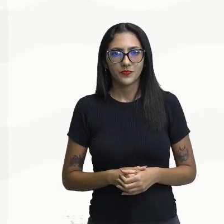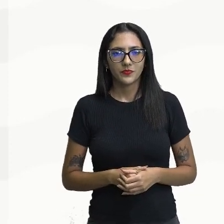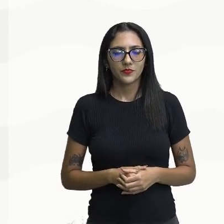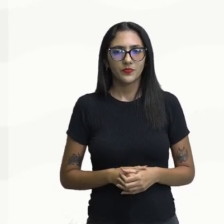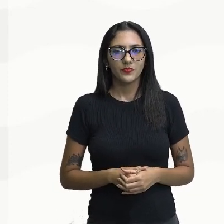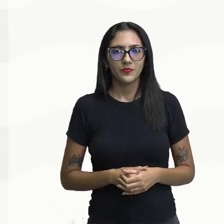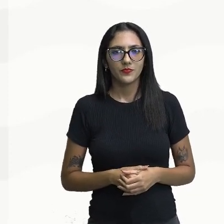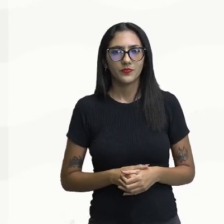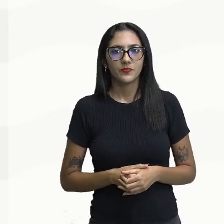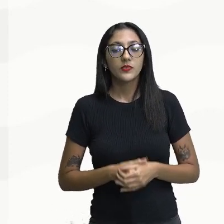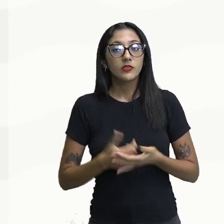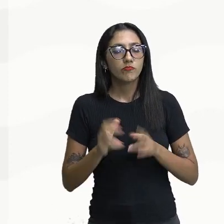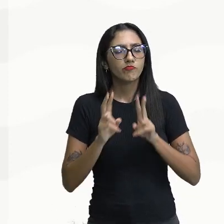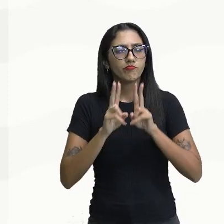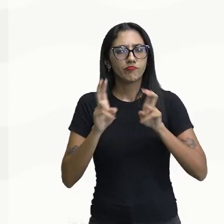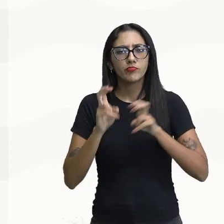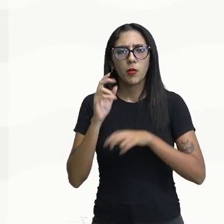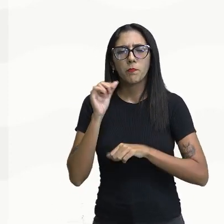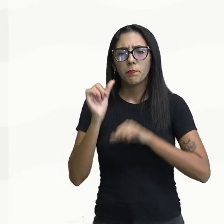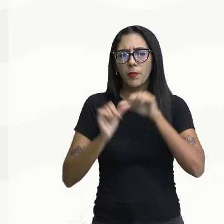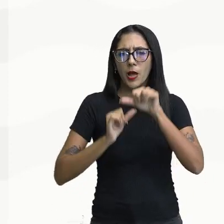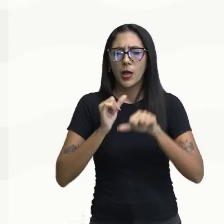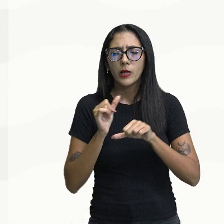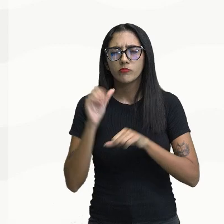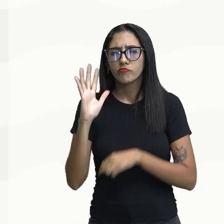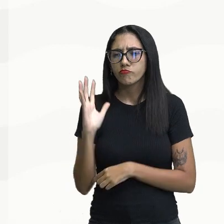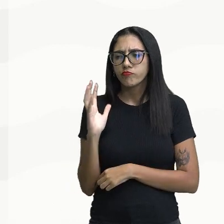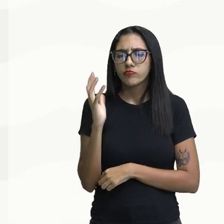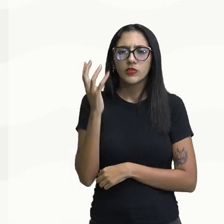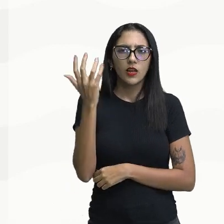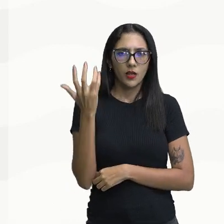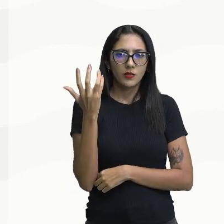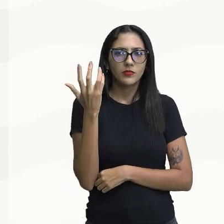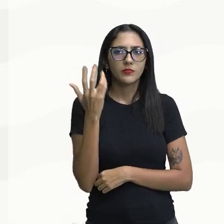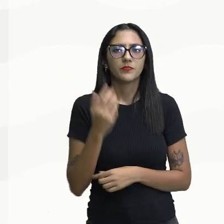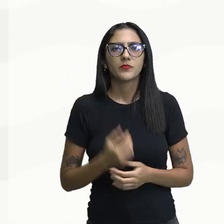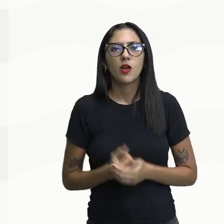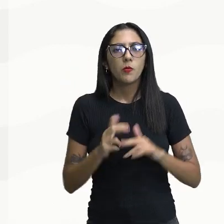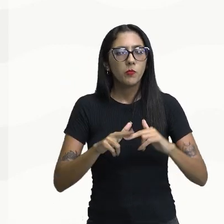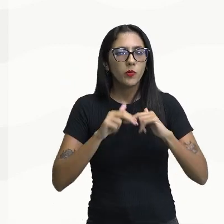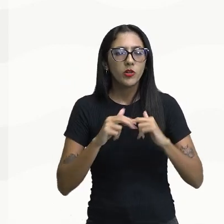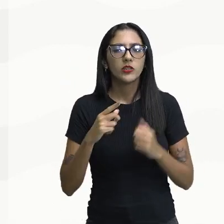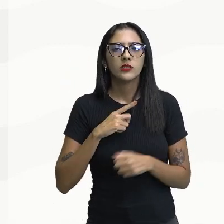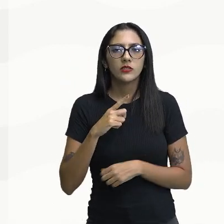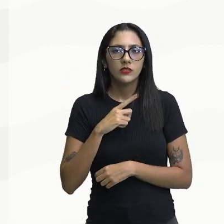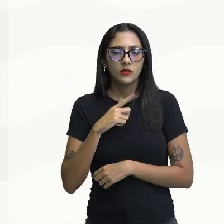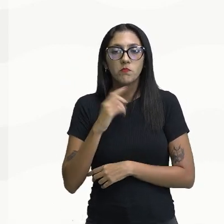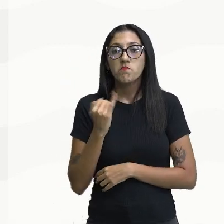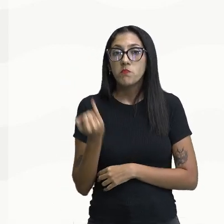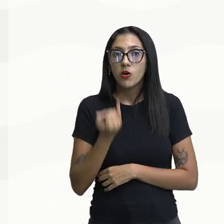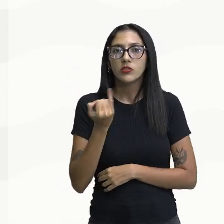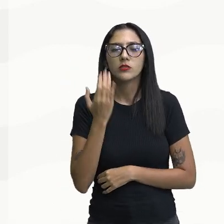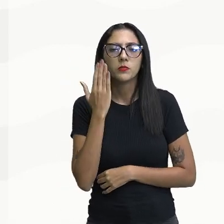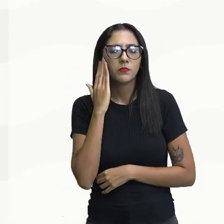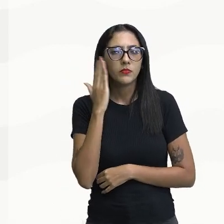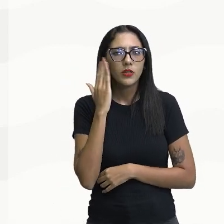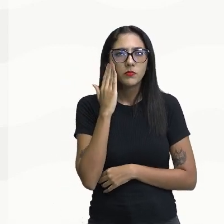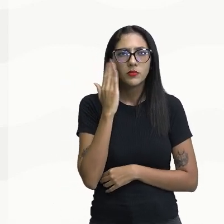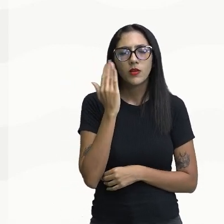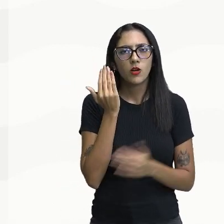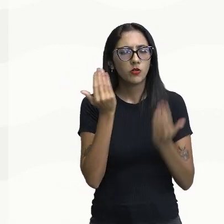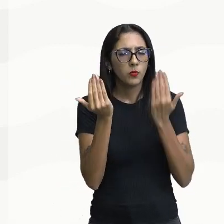Então, sobre as mudanças climáticas, olha só, professora Manuela, por isso é importante avaliar esse conhecimento,